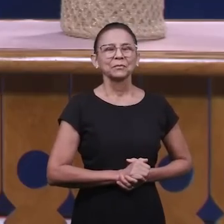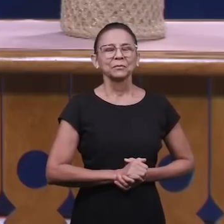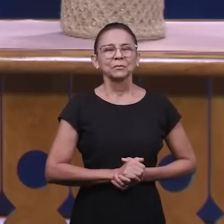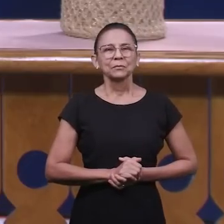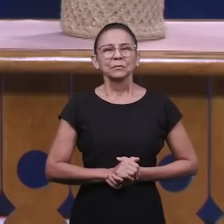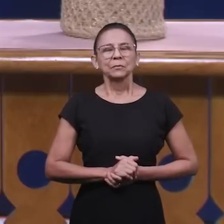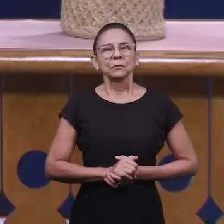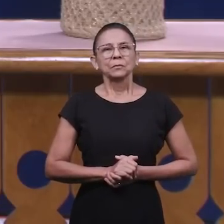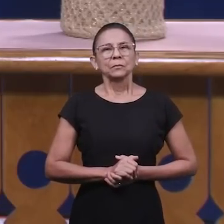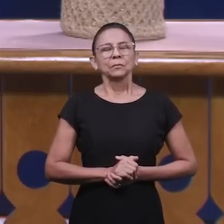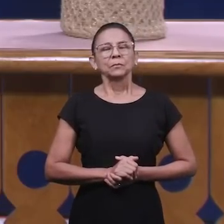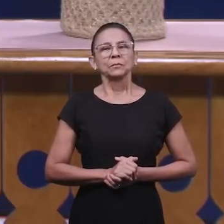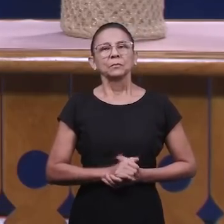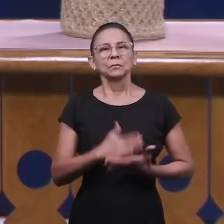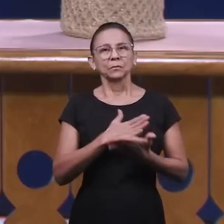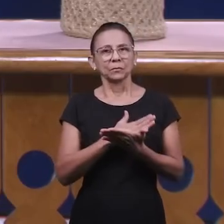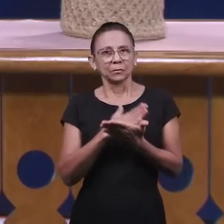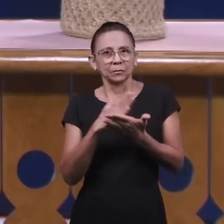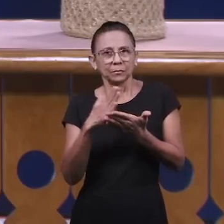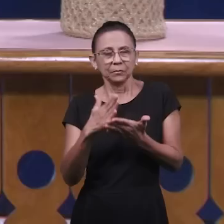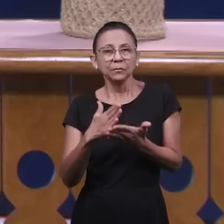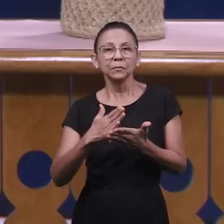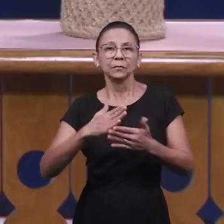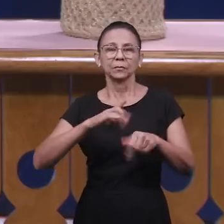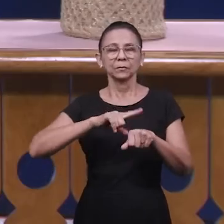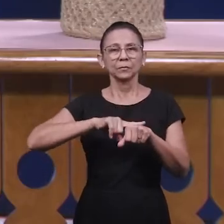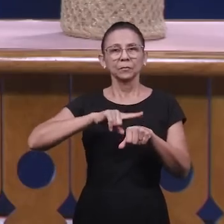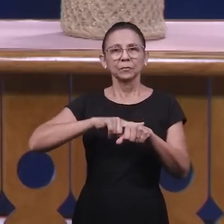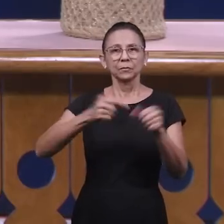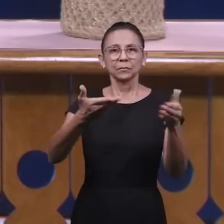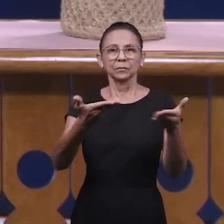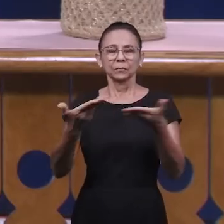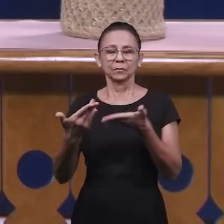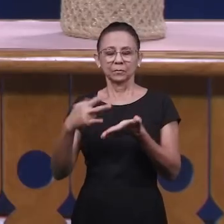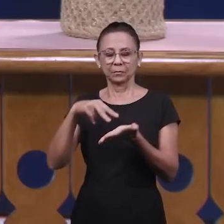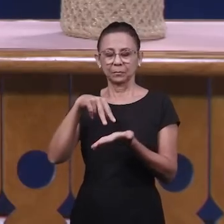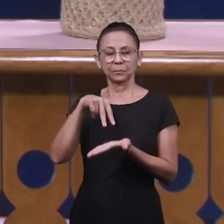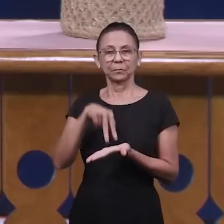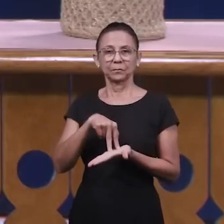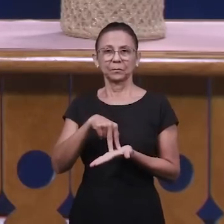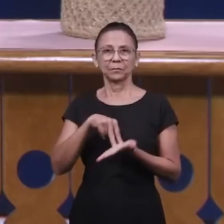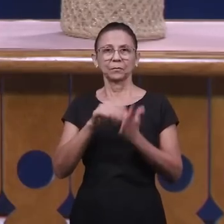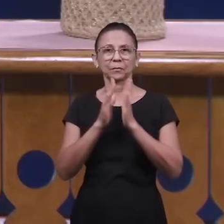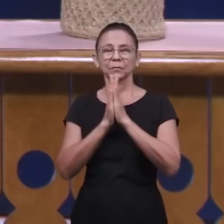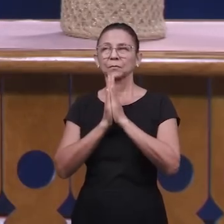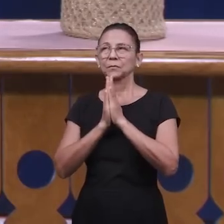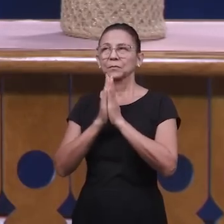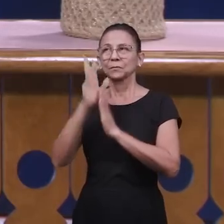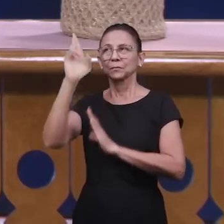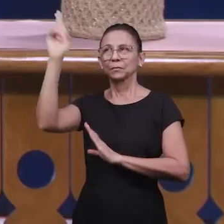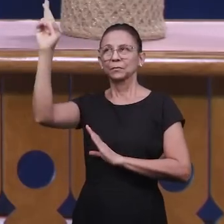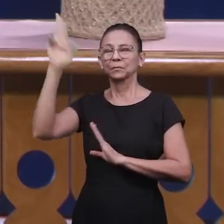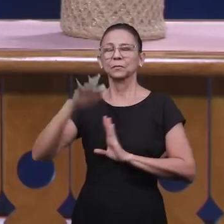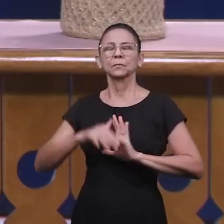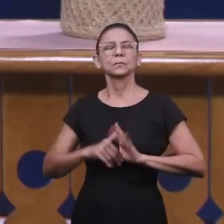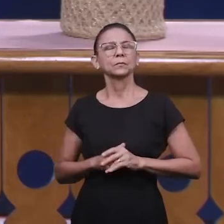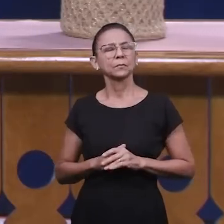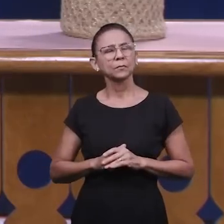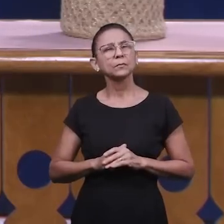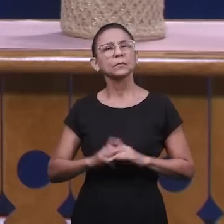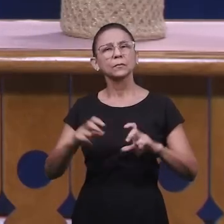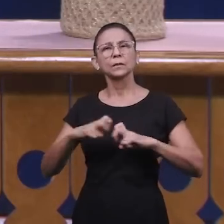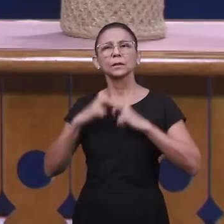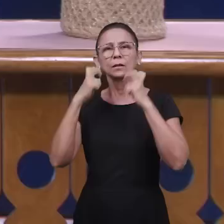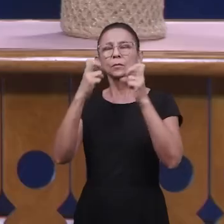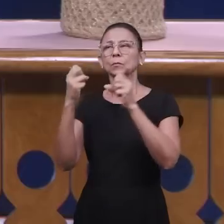vidas diante de Ti, pedindo, Senhor, o Teu perdão, Tua misericórdia. Senhor, e uma vez lavados, remidos no sangue de